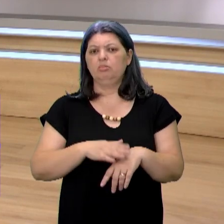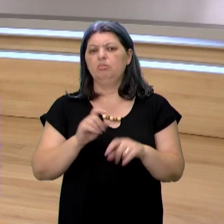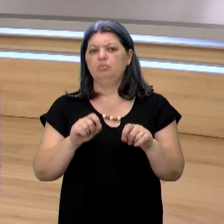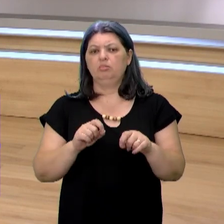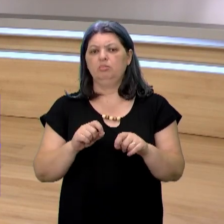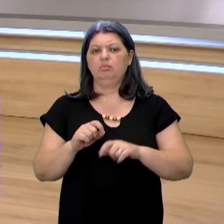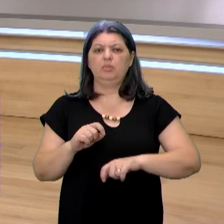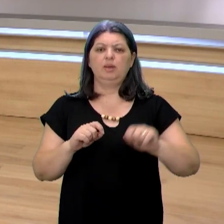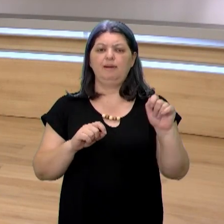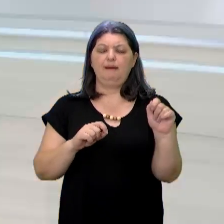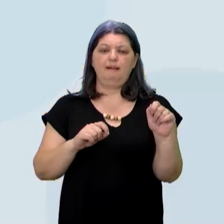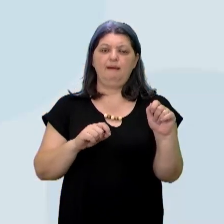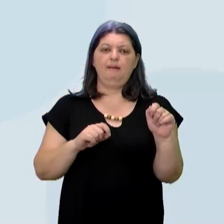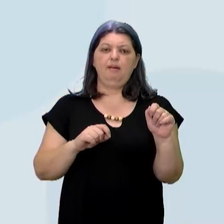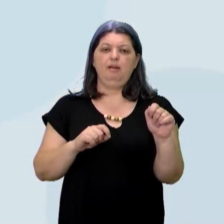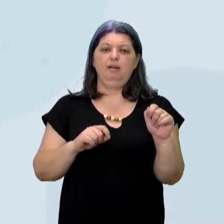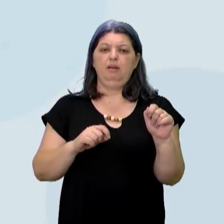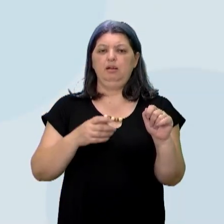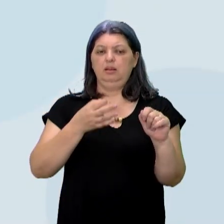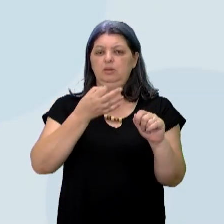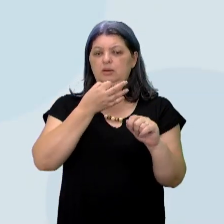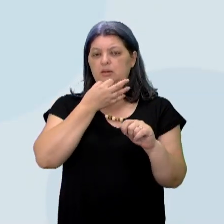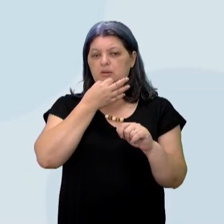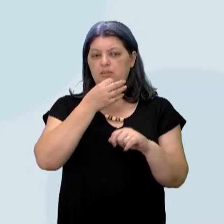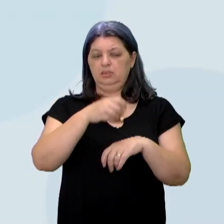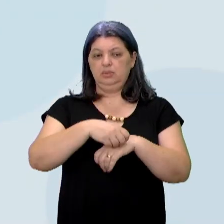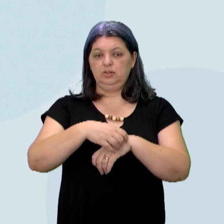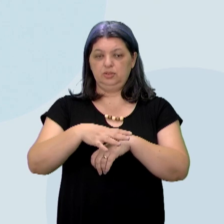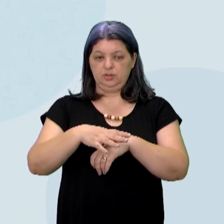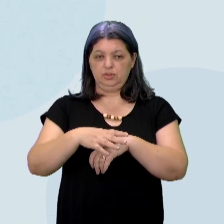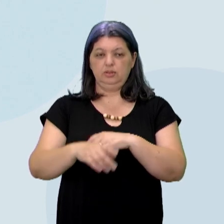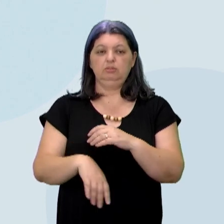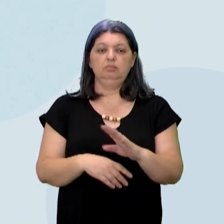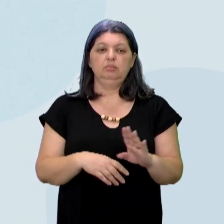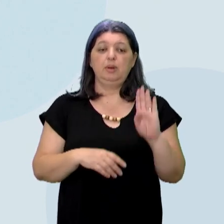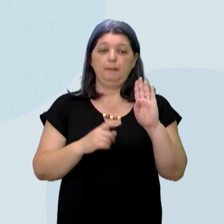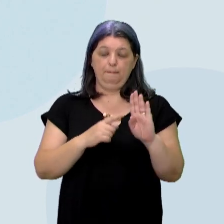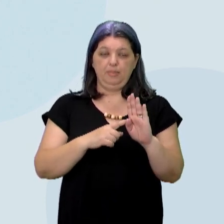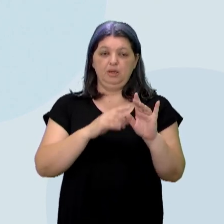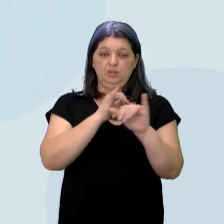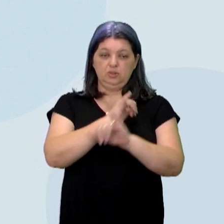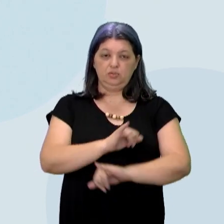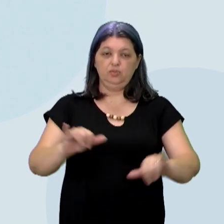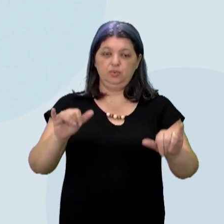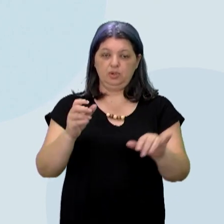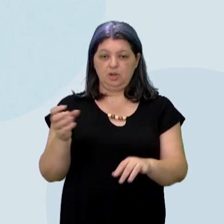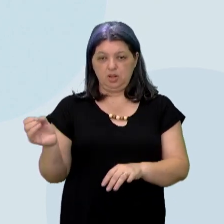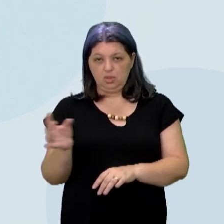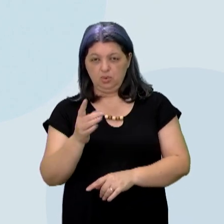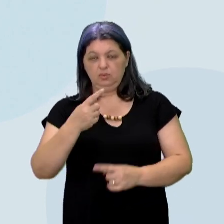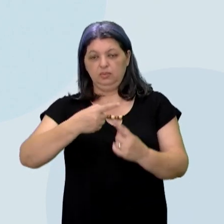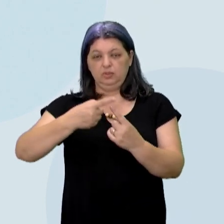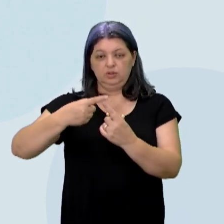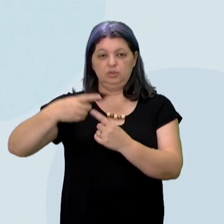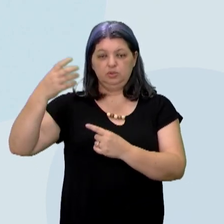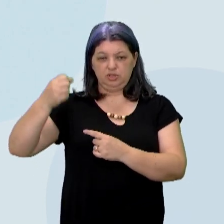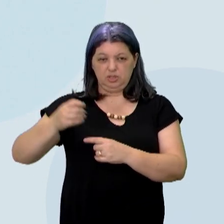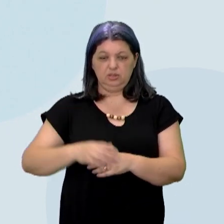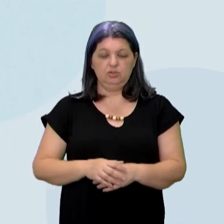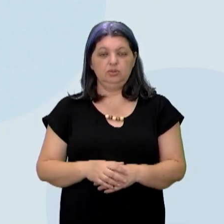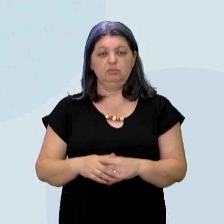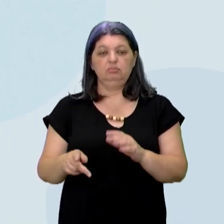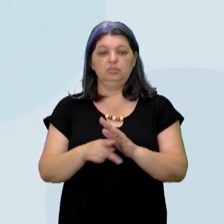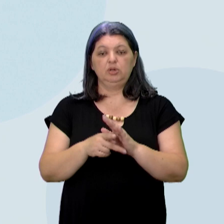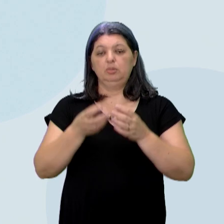A. Fazer uma sugestão ao leitor? Vamos pensar. B. Divulgar um novo tipo de leite? C. Dar uma informação ao